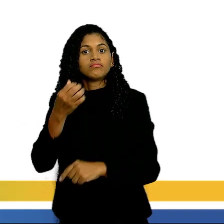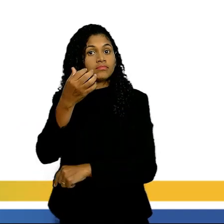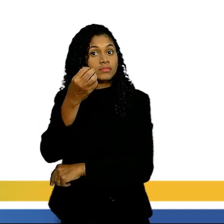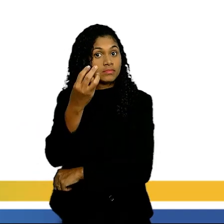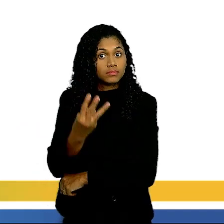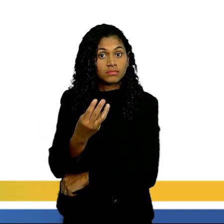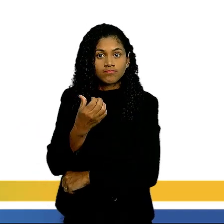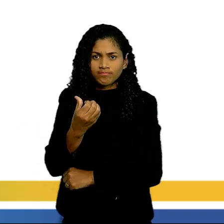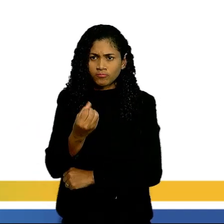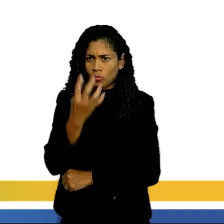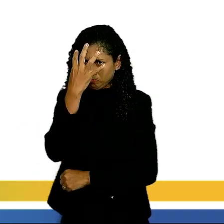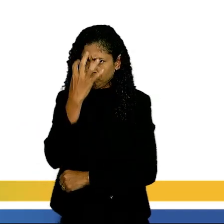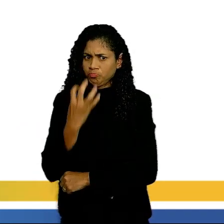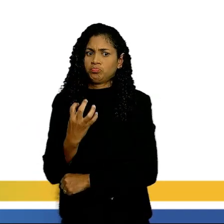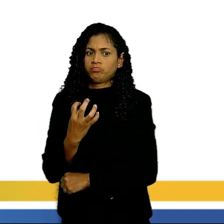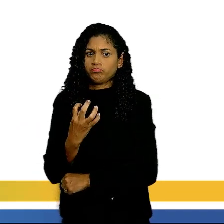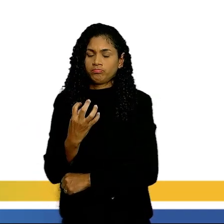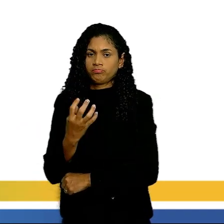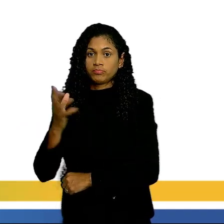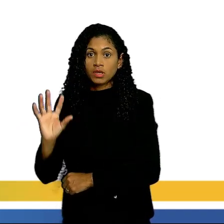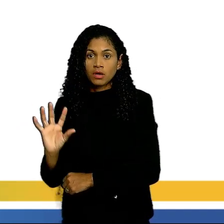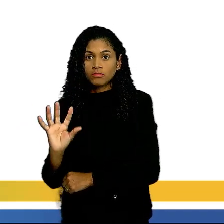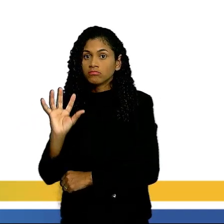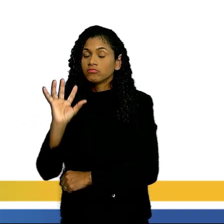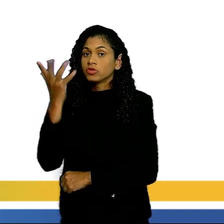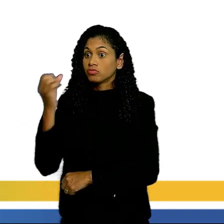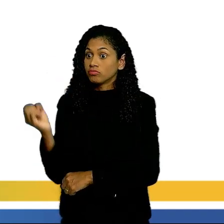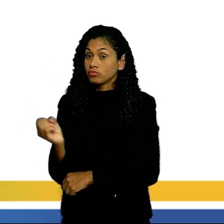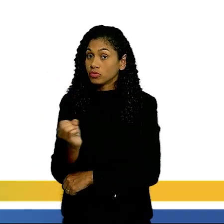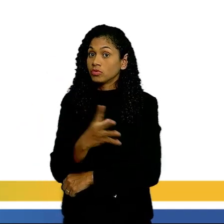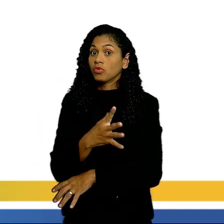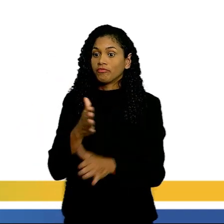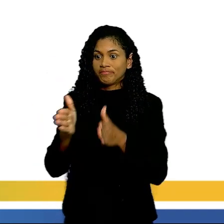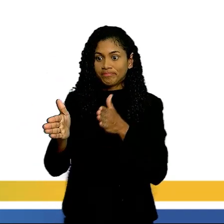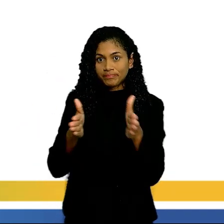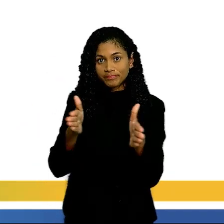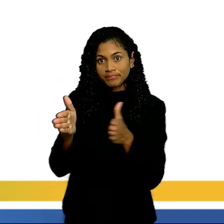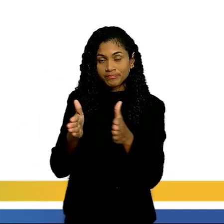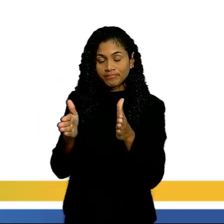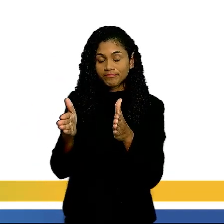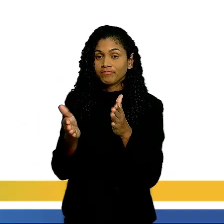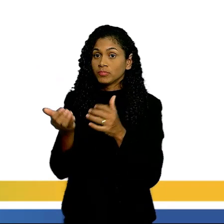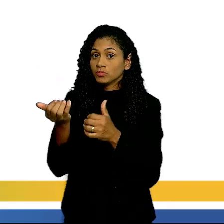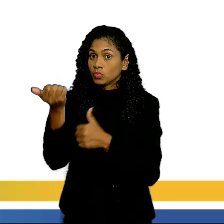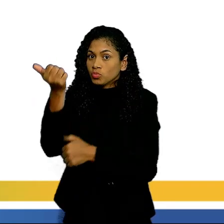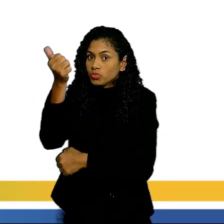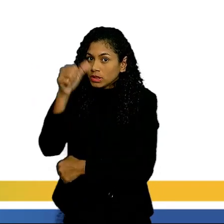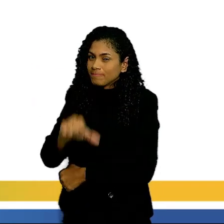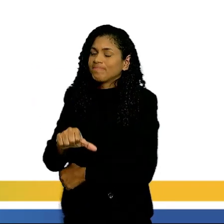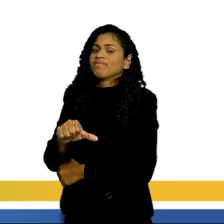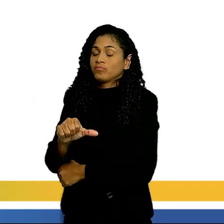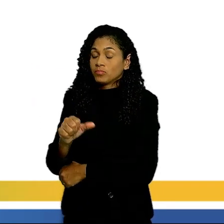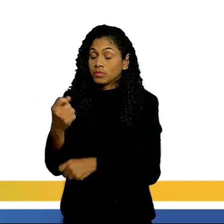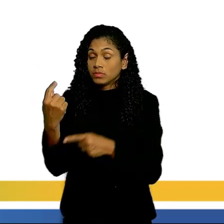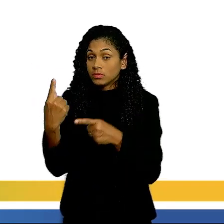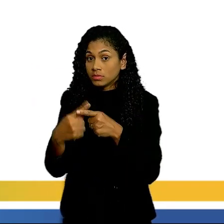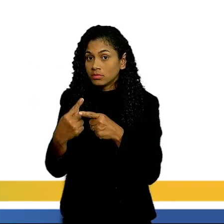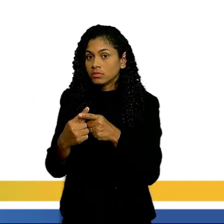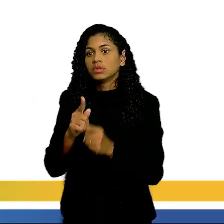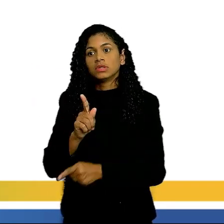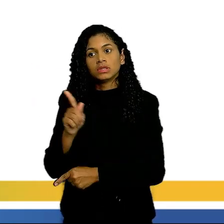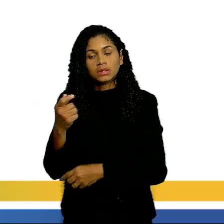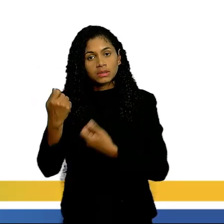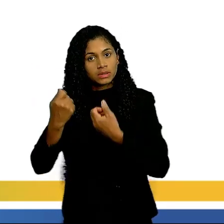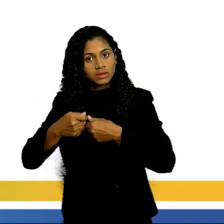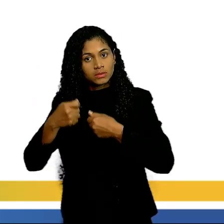sério, vai acontecer um novo episódio desagradável, né, para ele, em que ele vai precisar tomar medidas